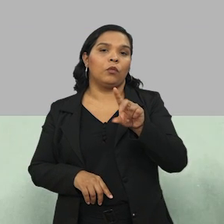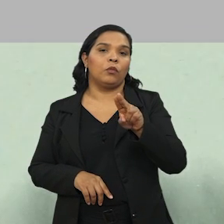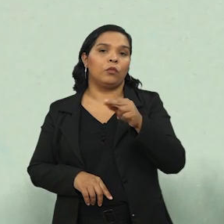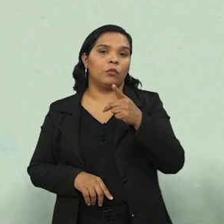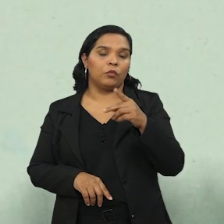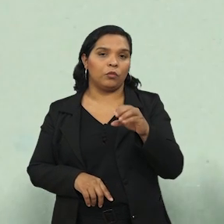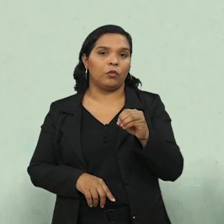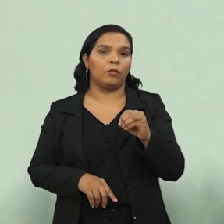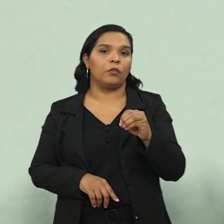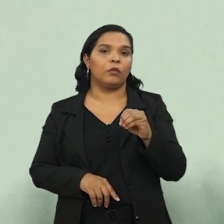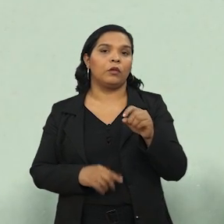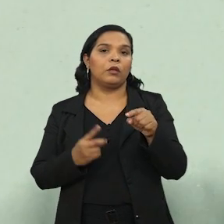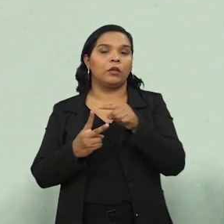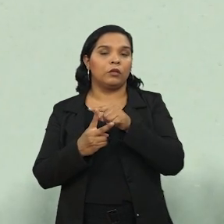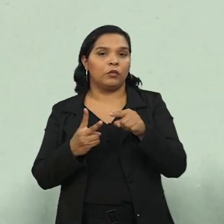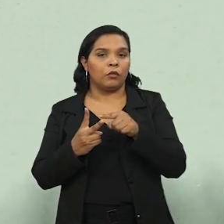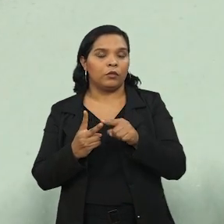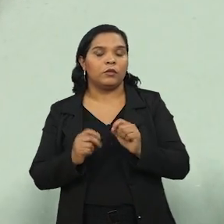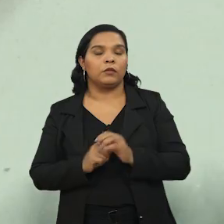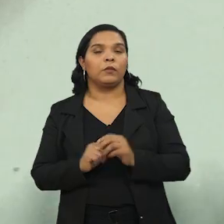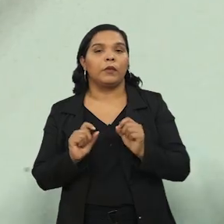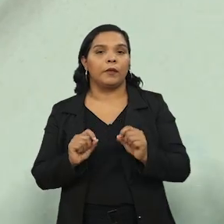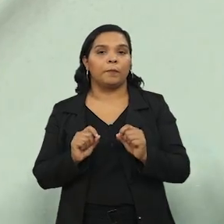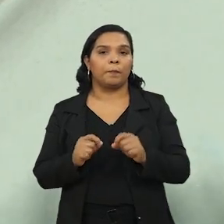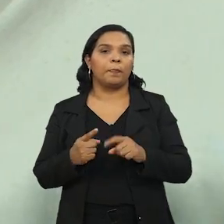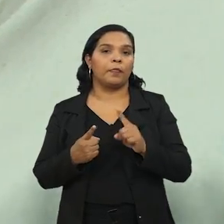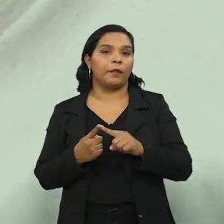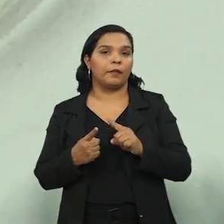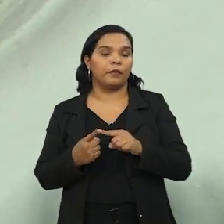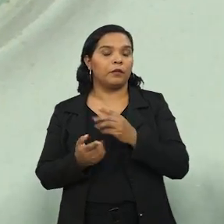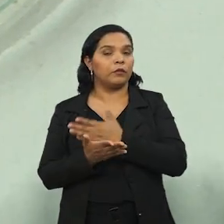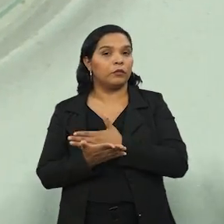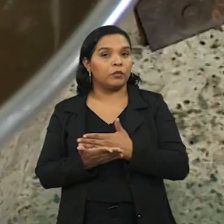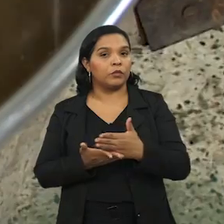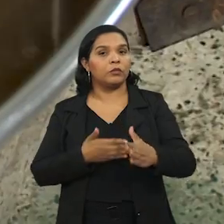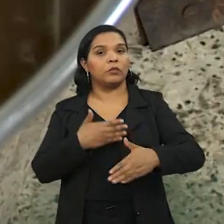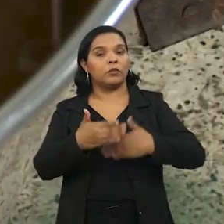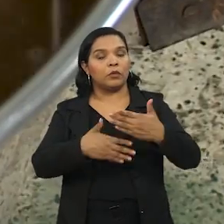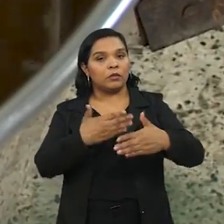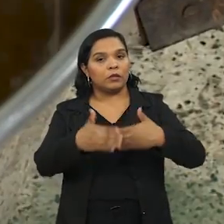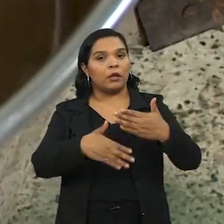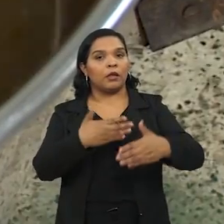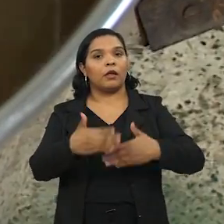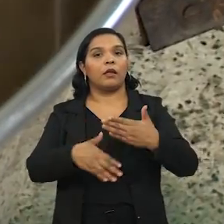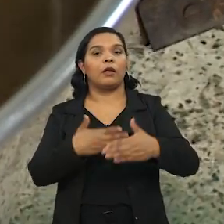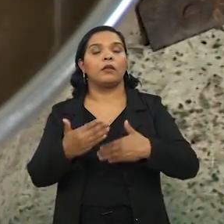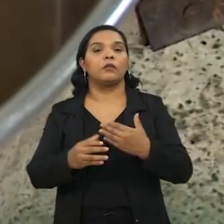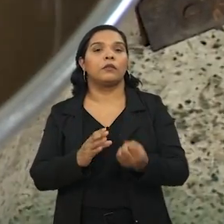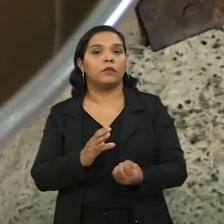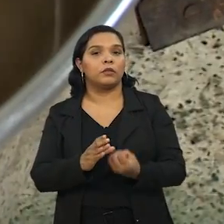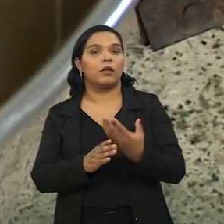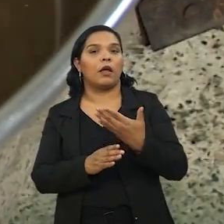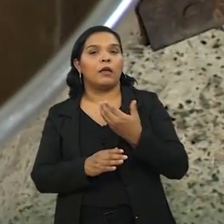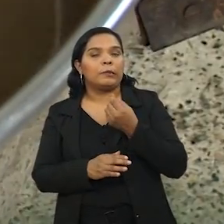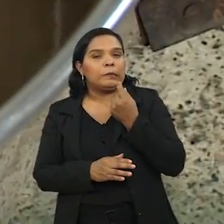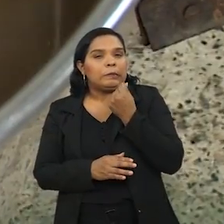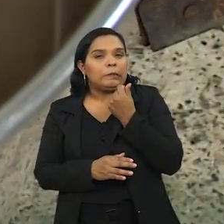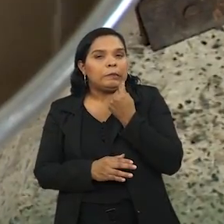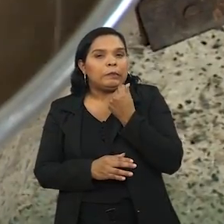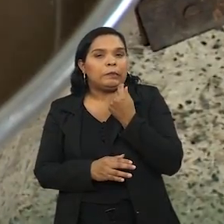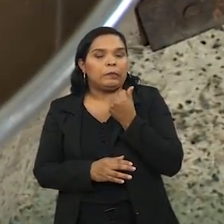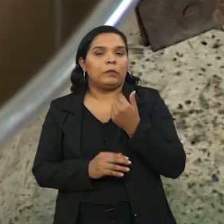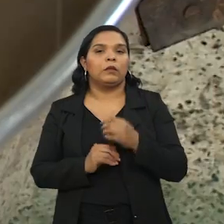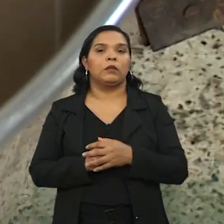lúpulo, a gente tem lúpulo em 2 momentos. Tem um lúpulo no início do processo, que ele vai gerar